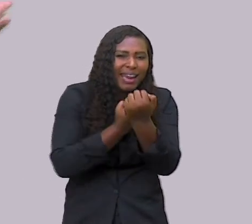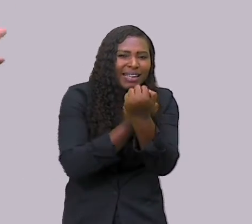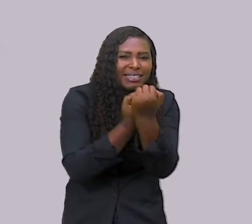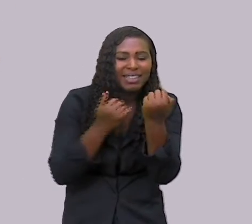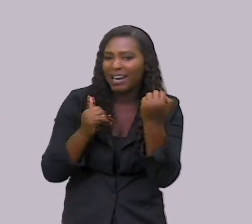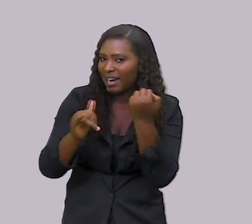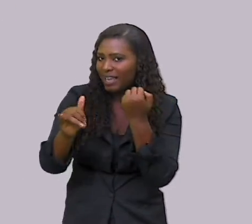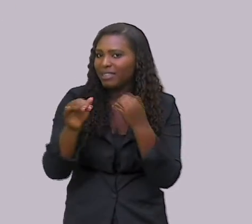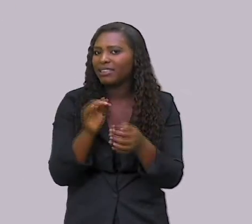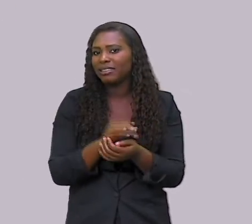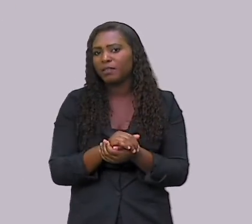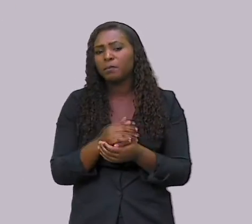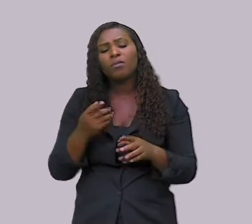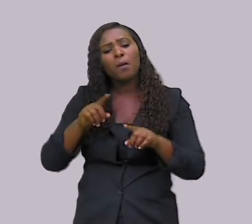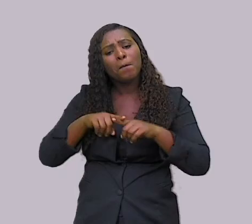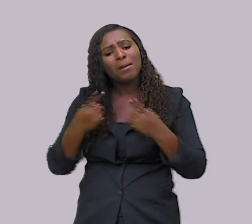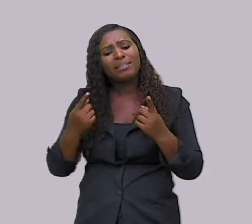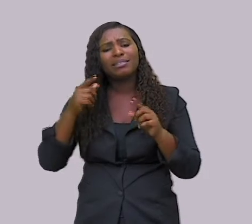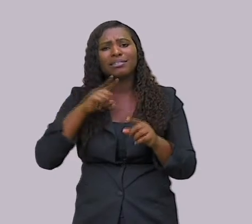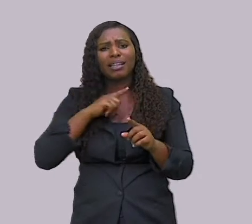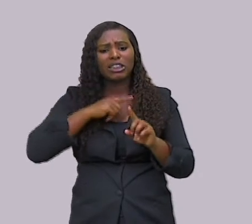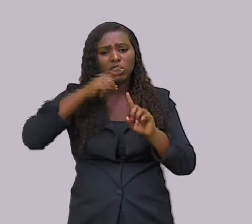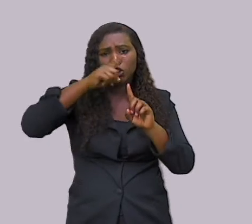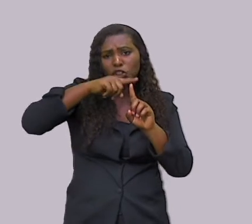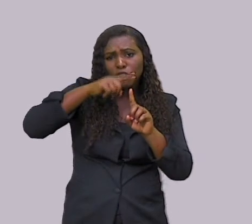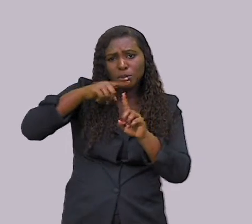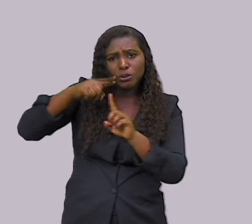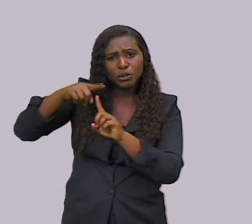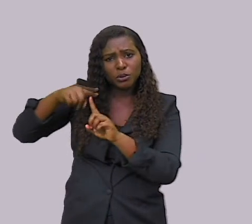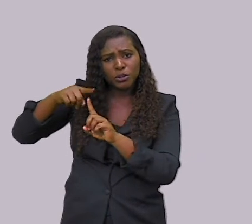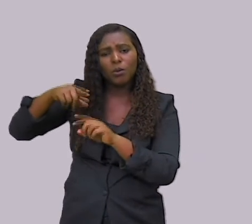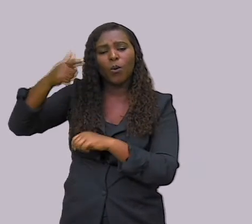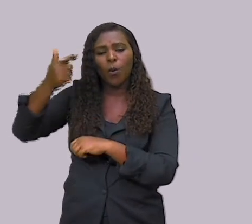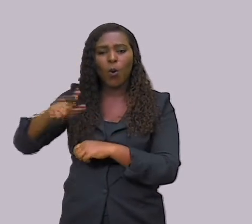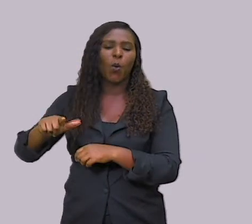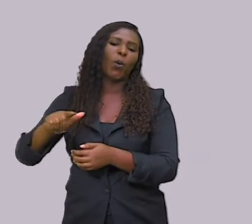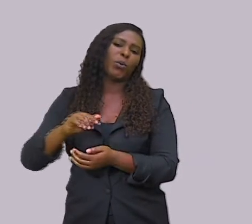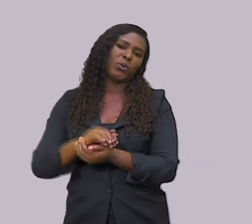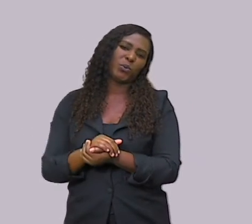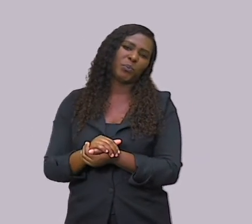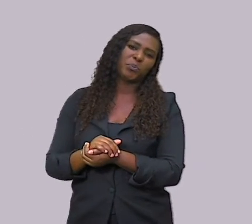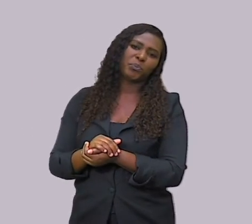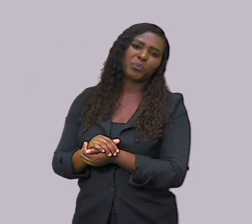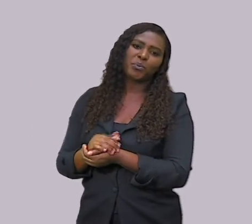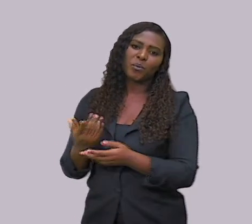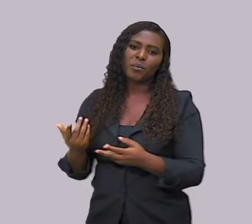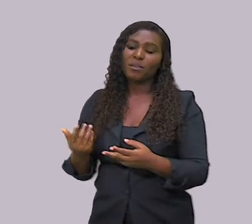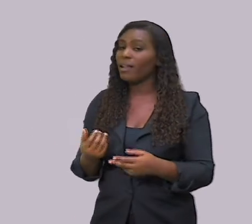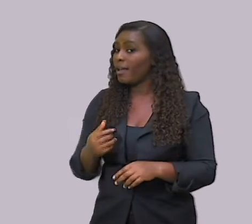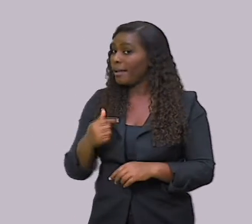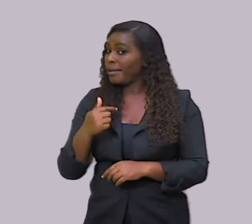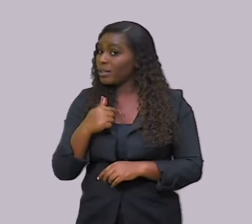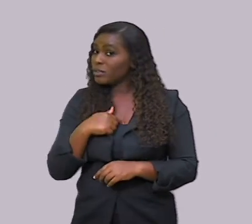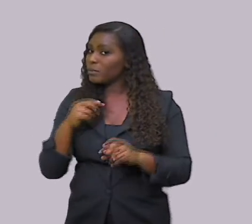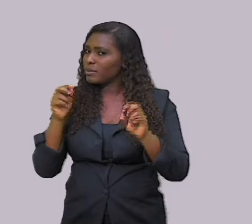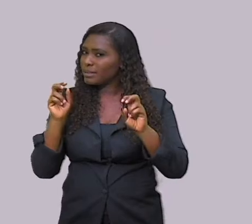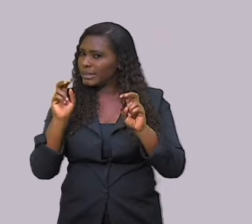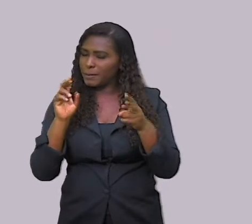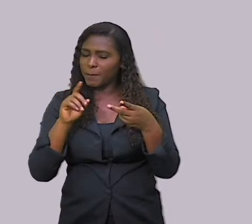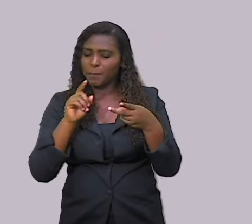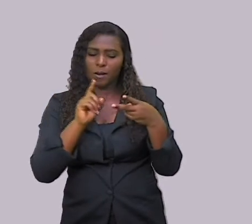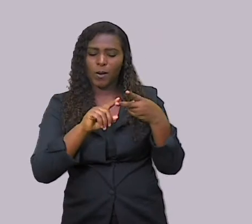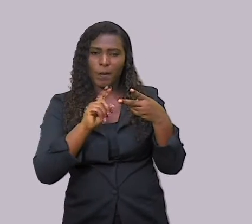outros tipos de energia que a gente pode conhecer? Nós vamos falar de quase todos eles. Nós temos